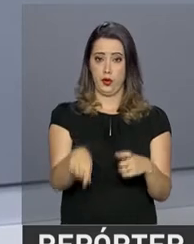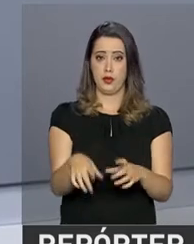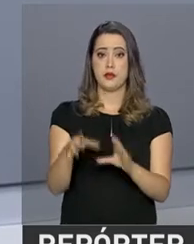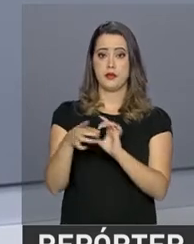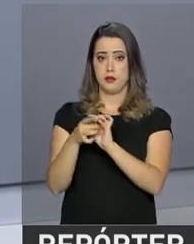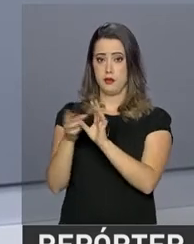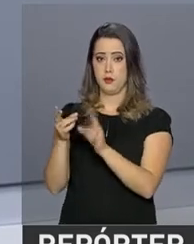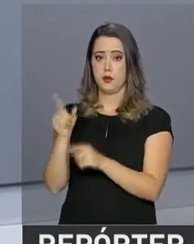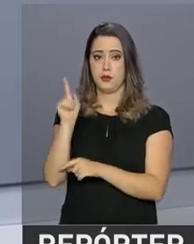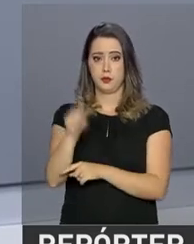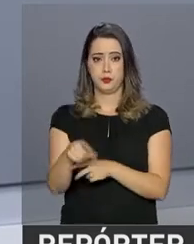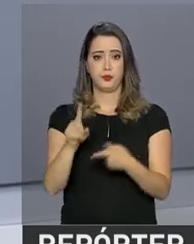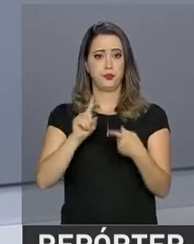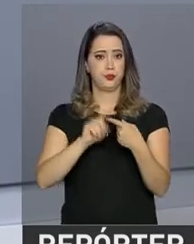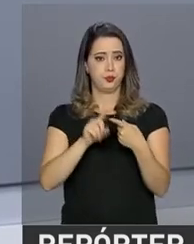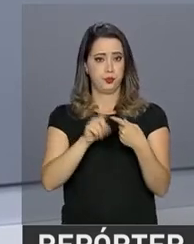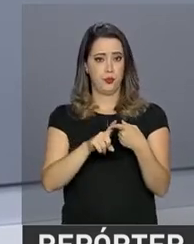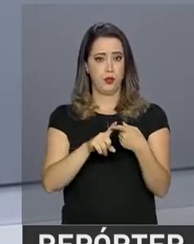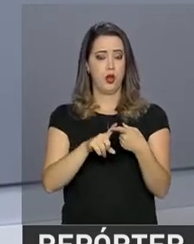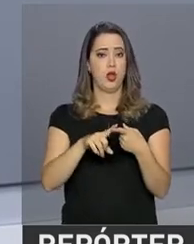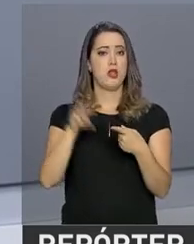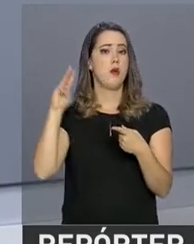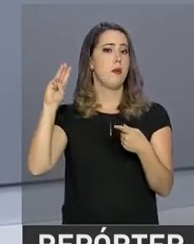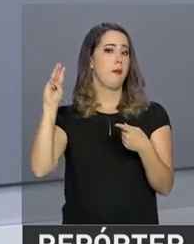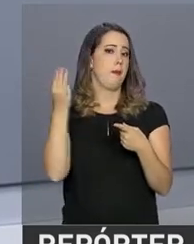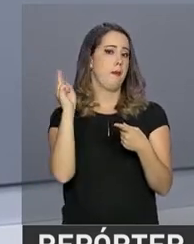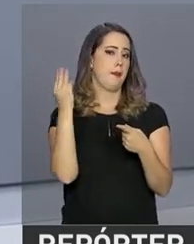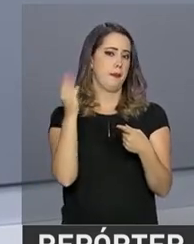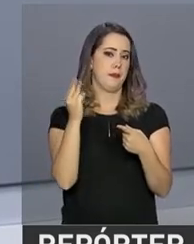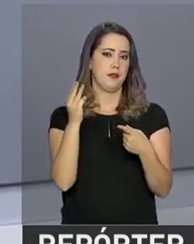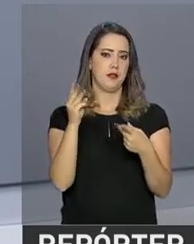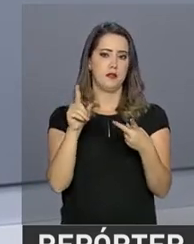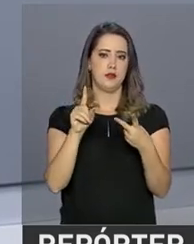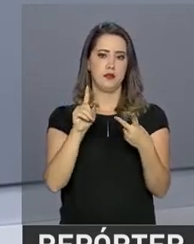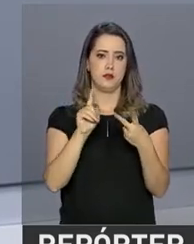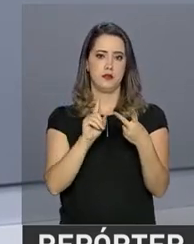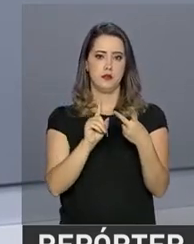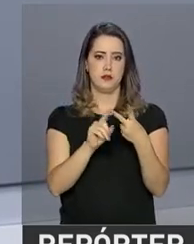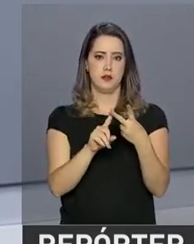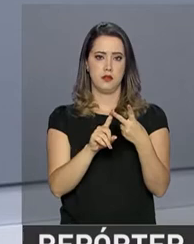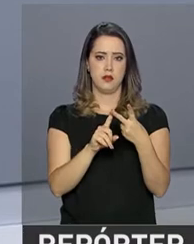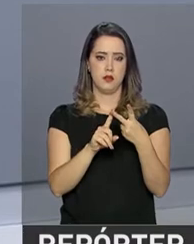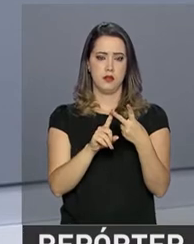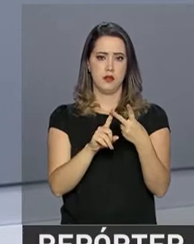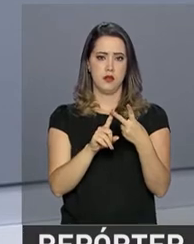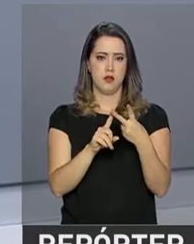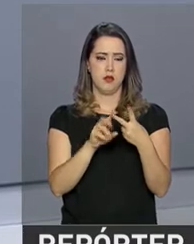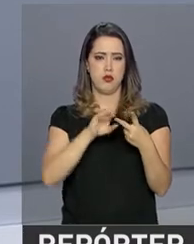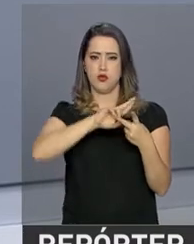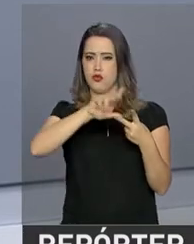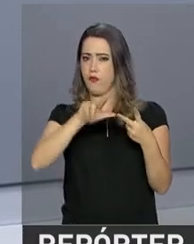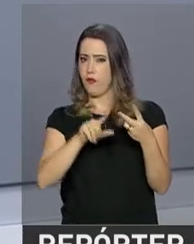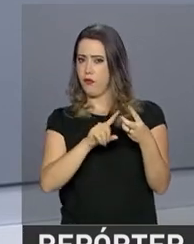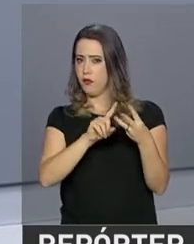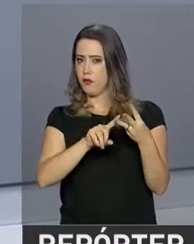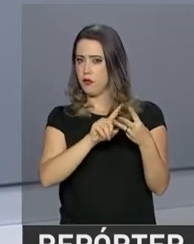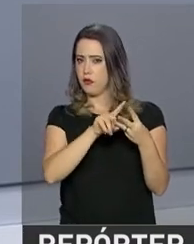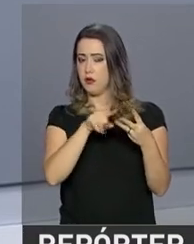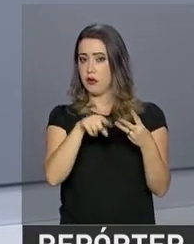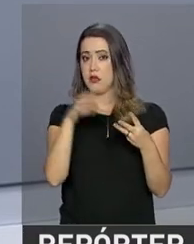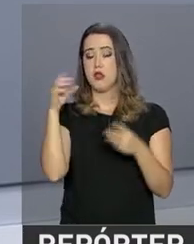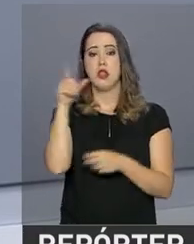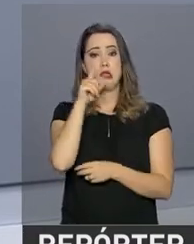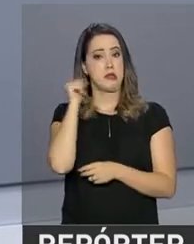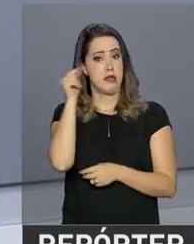medida são os parques nacionais os lençóis maranhenses da serra da bodoquena do itatiaia o parque nacional